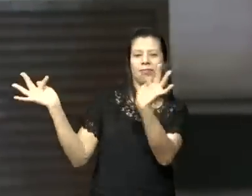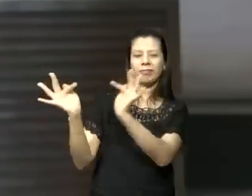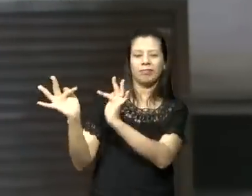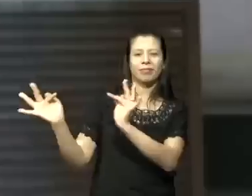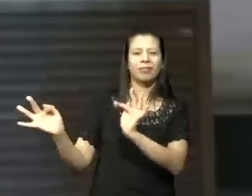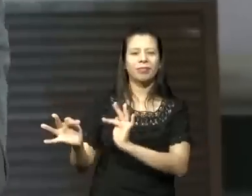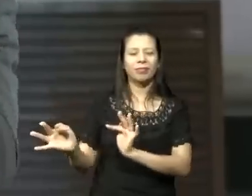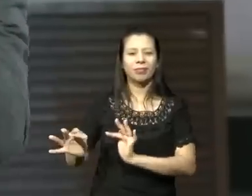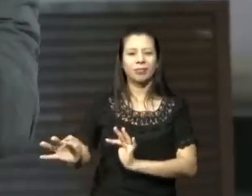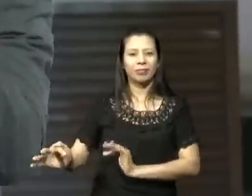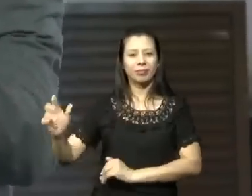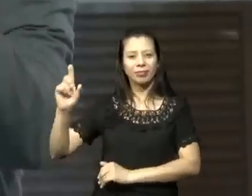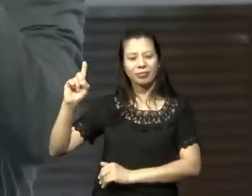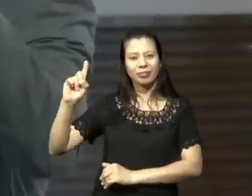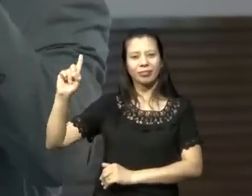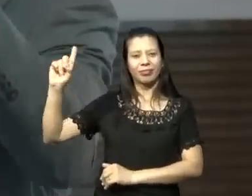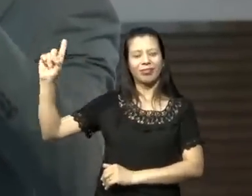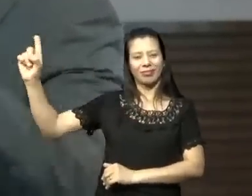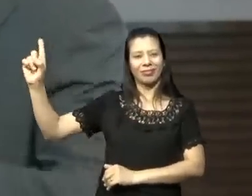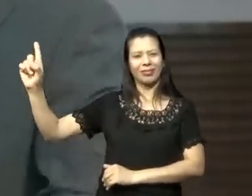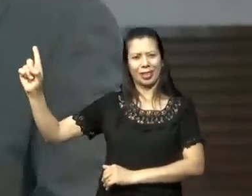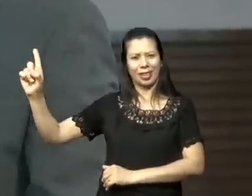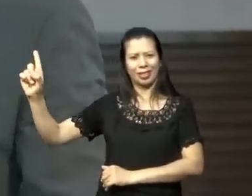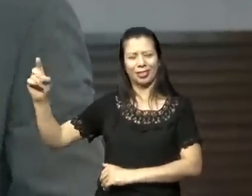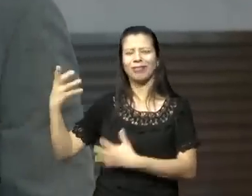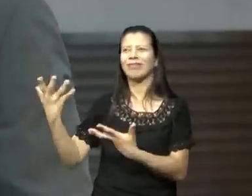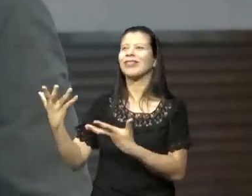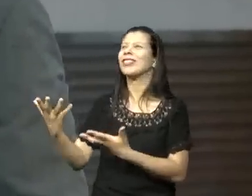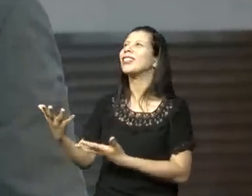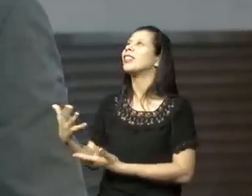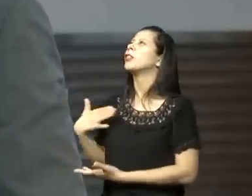a maior alegria é a alegria da salvação